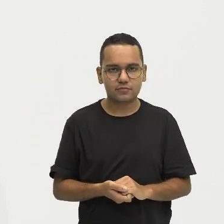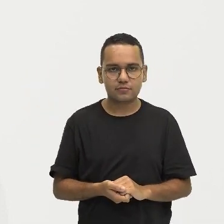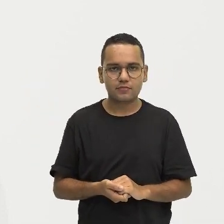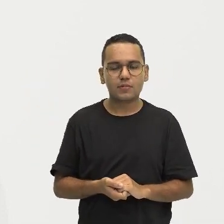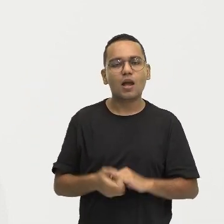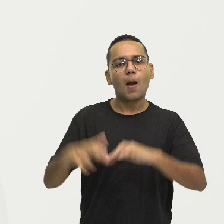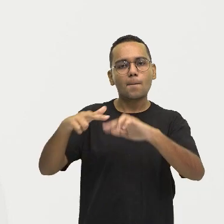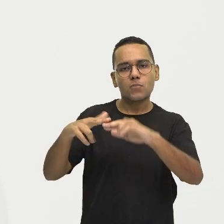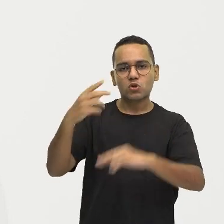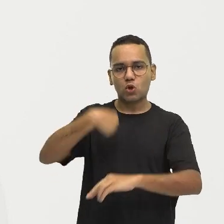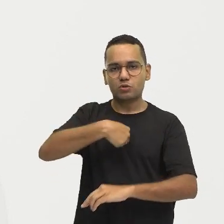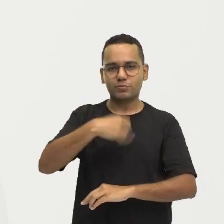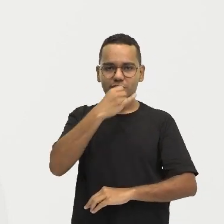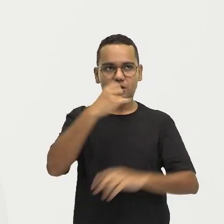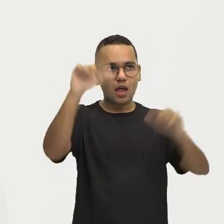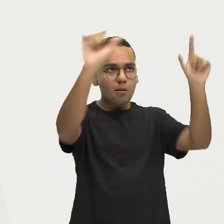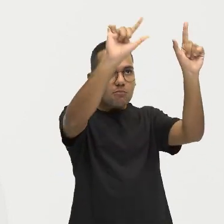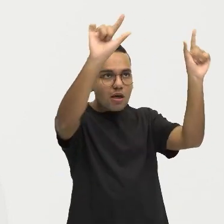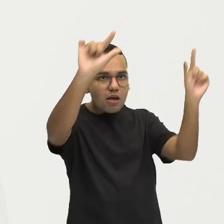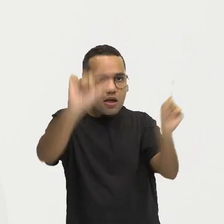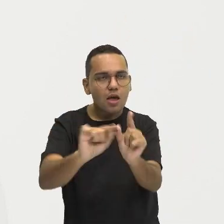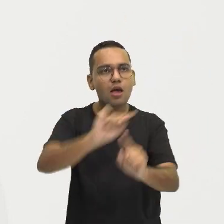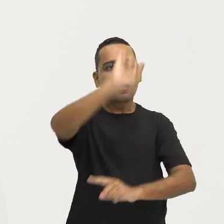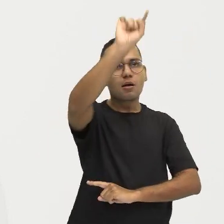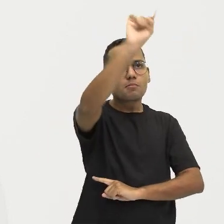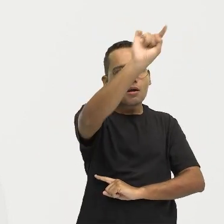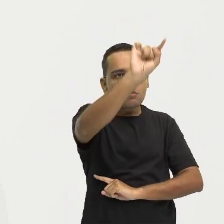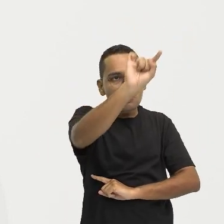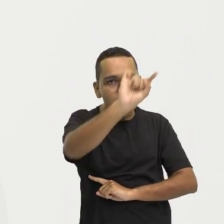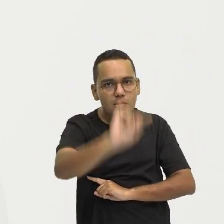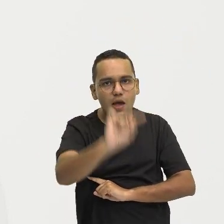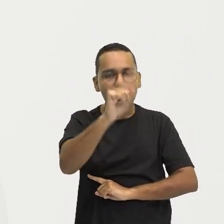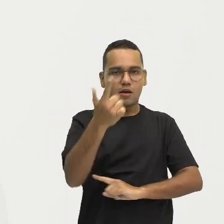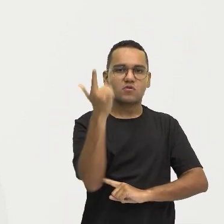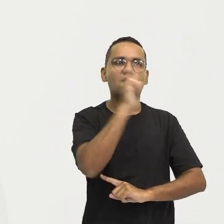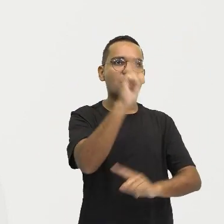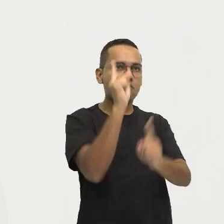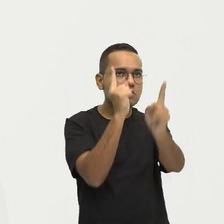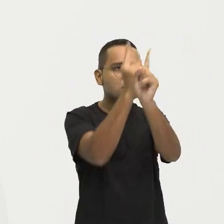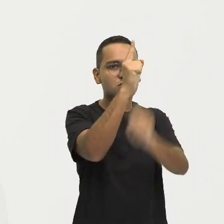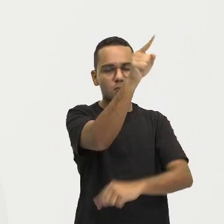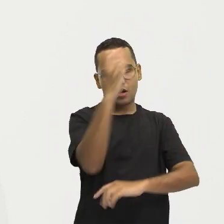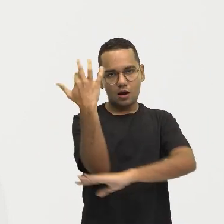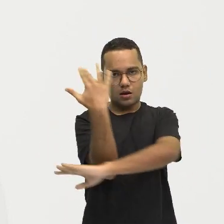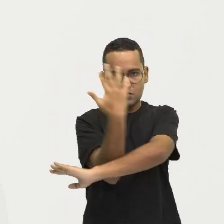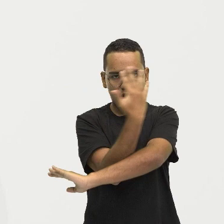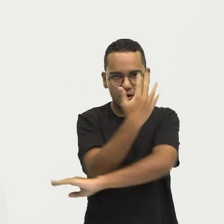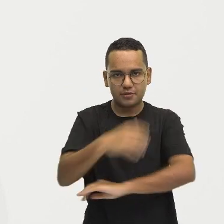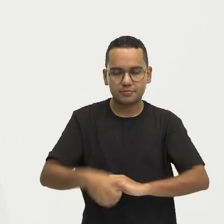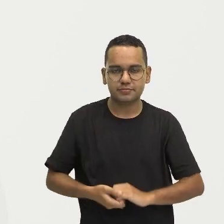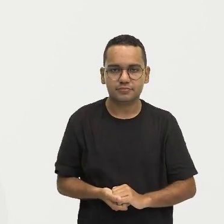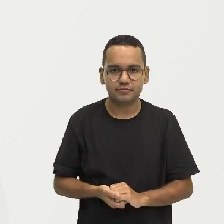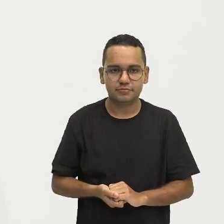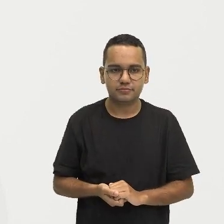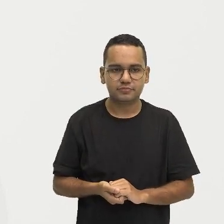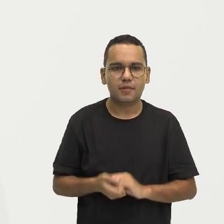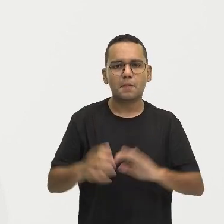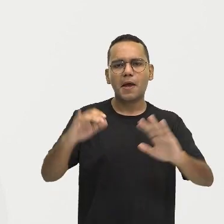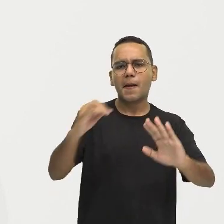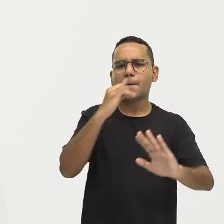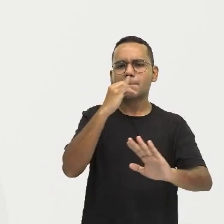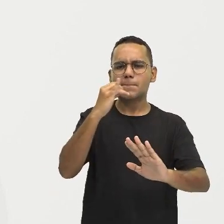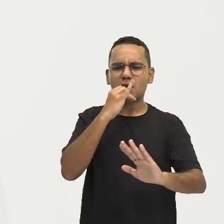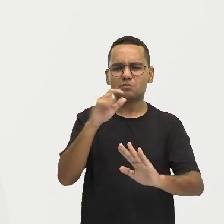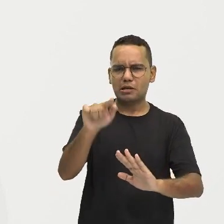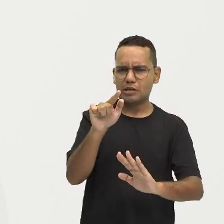grande área sendo encoberta pelo Cerrado com essa vegetação que a gente observa aí, tá? E a gente olha para essa vegetação e não acha que tem